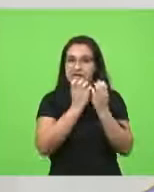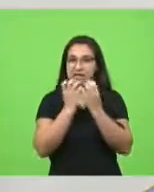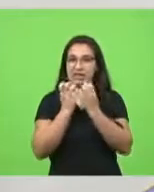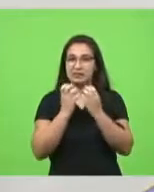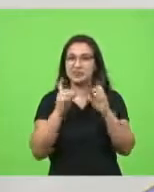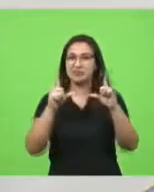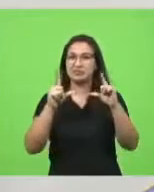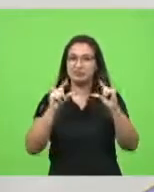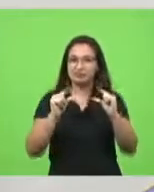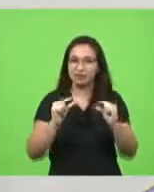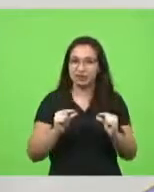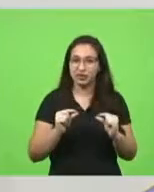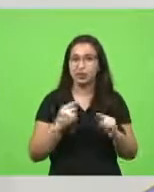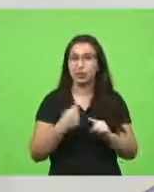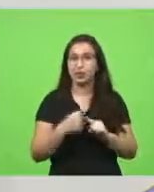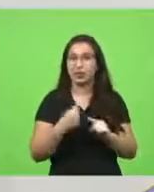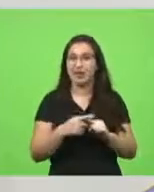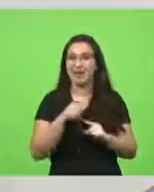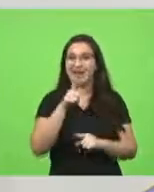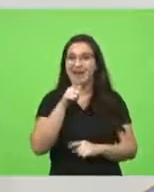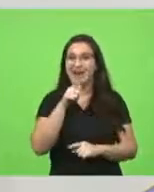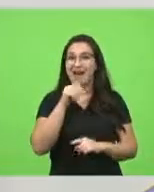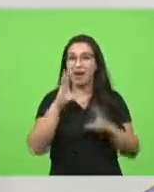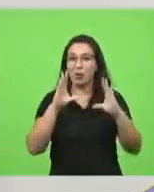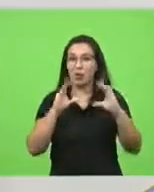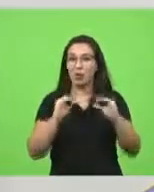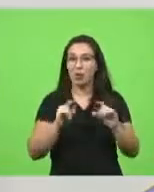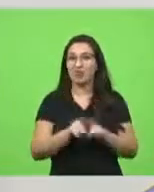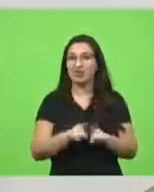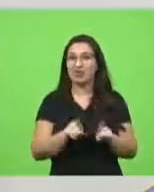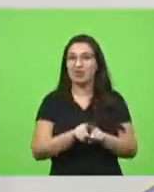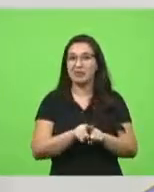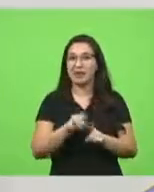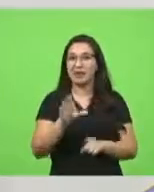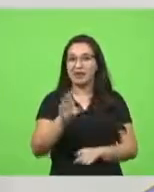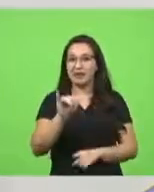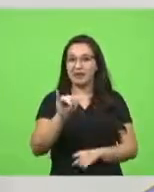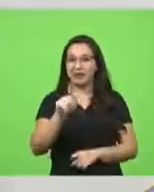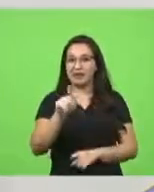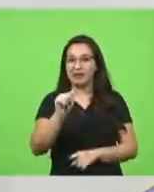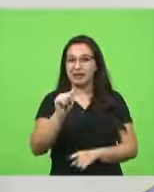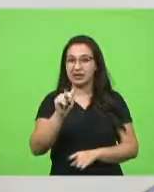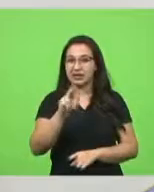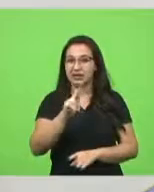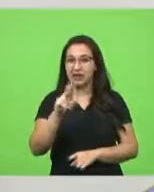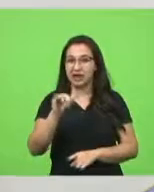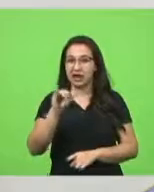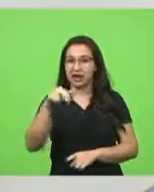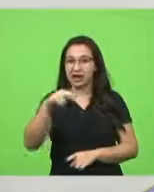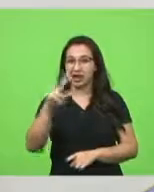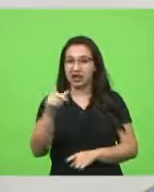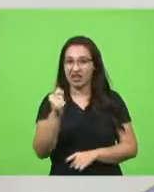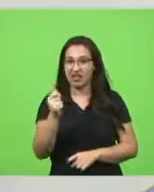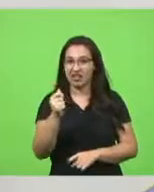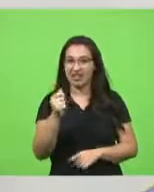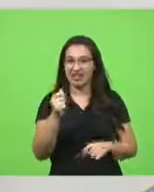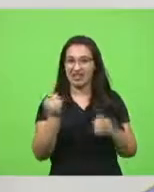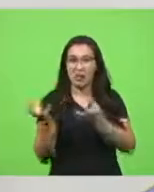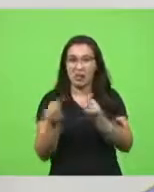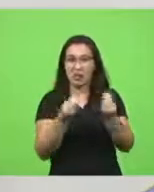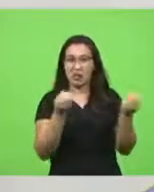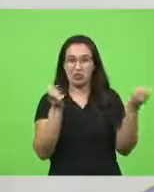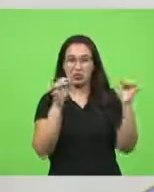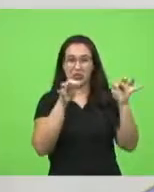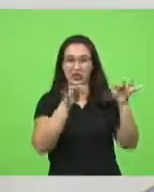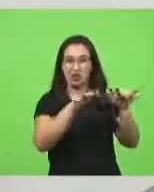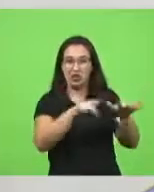das estiagem, também do ataque da cigarrinha. Nós vamos ter uma redução da produção de milho, que antes era